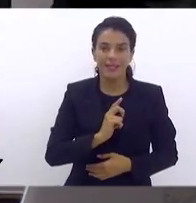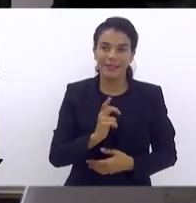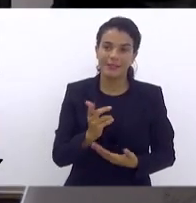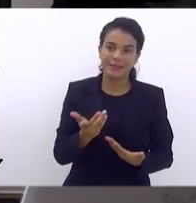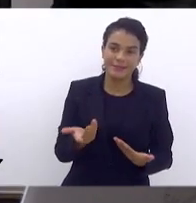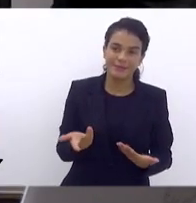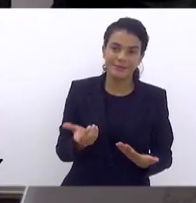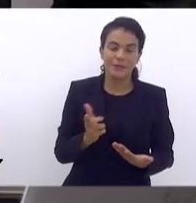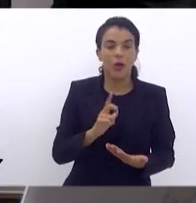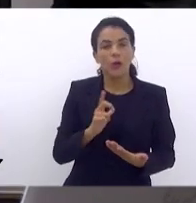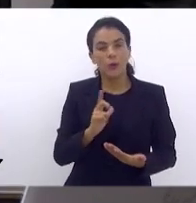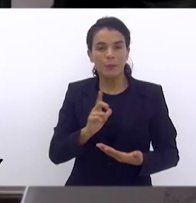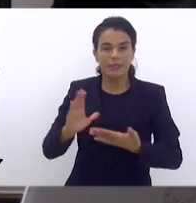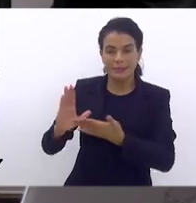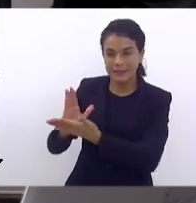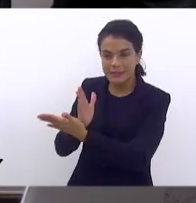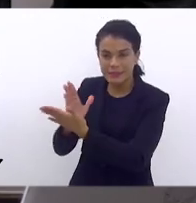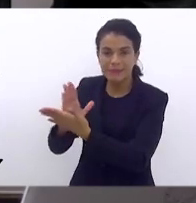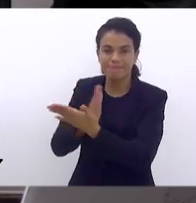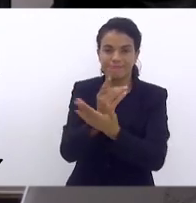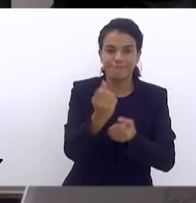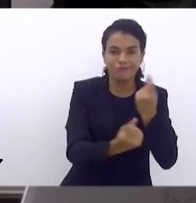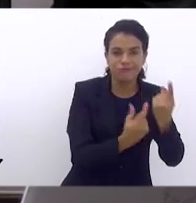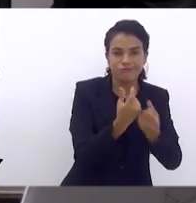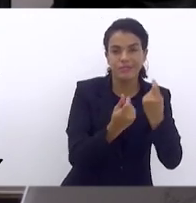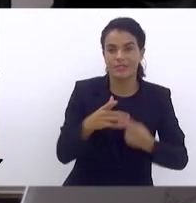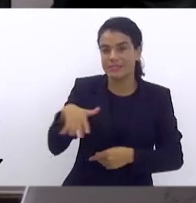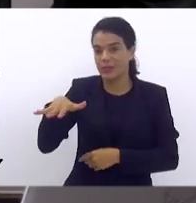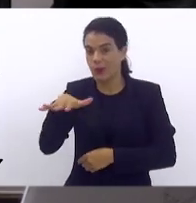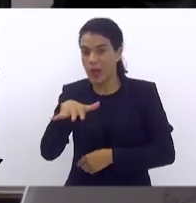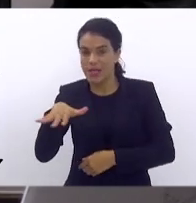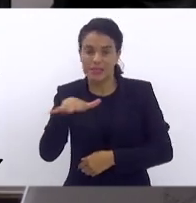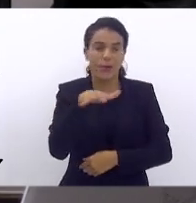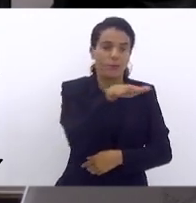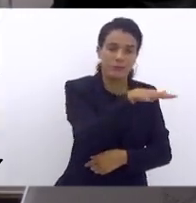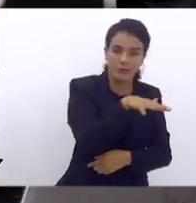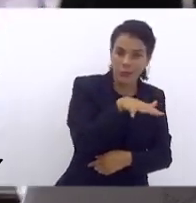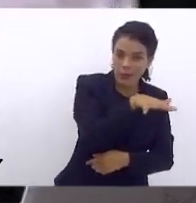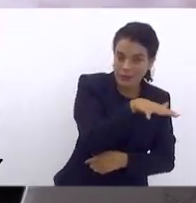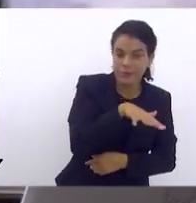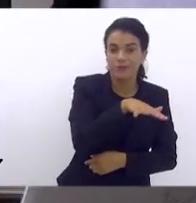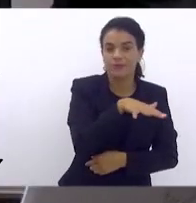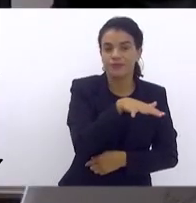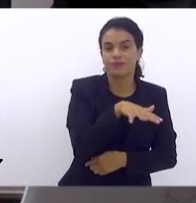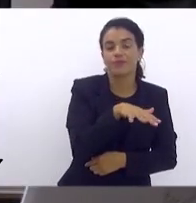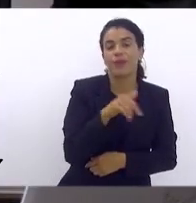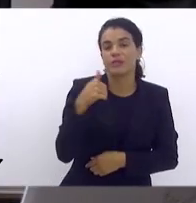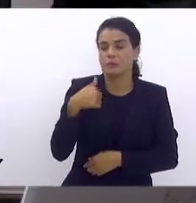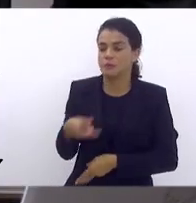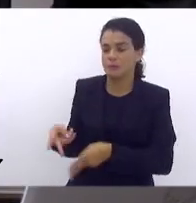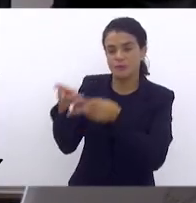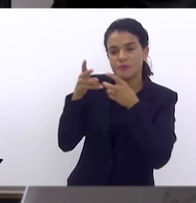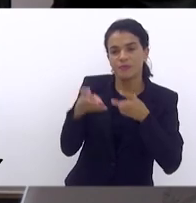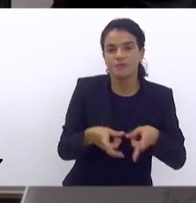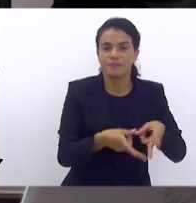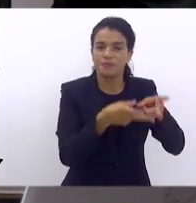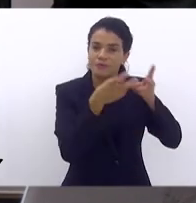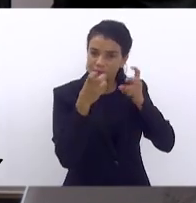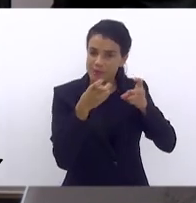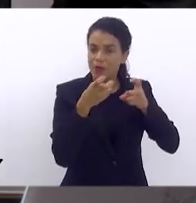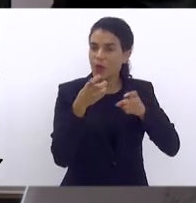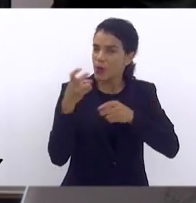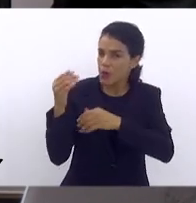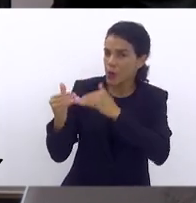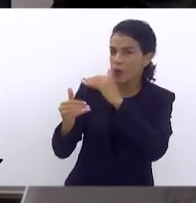alguns casos né anteriores em que a gente percebe que o